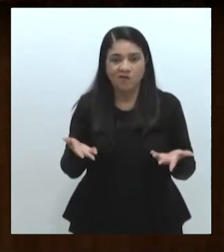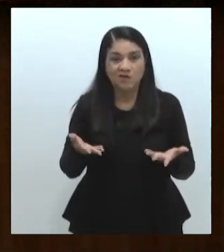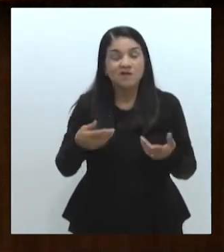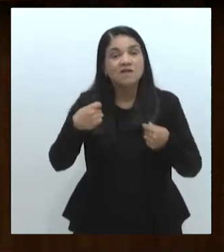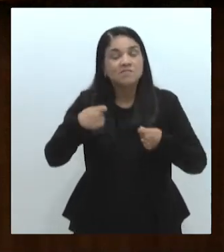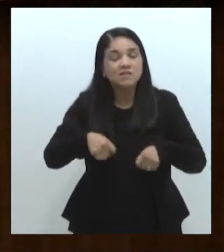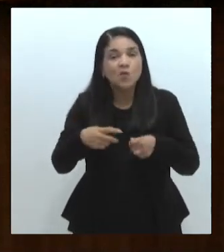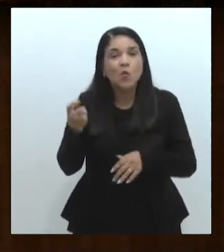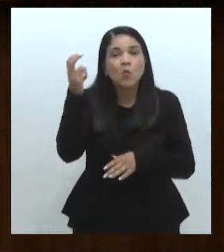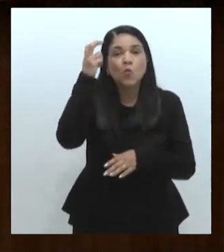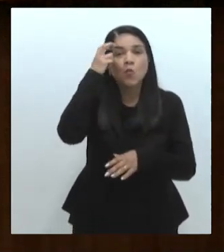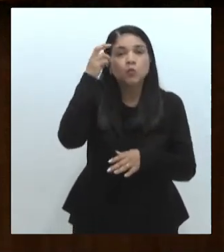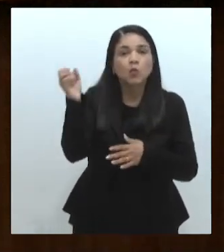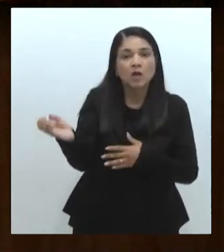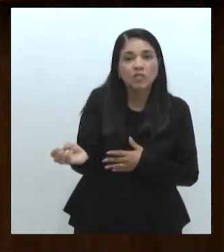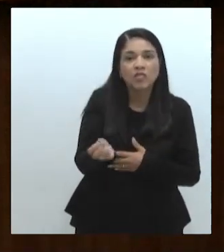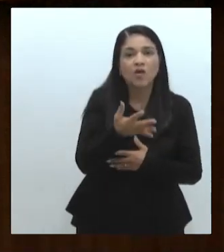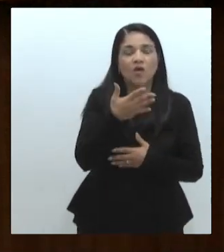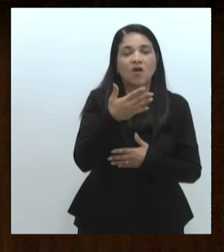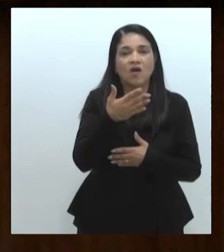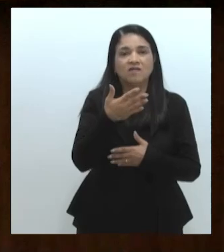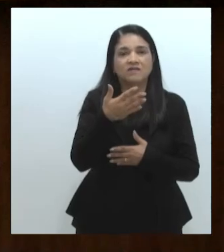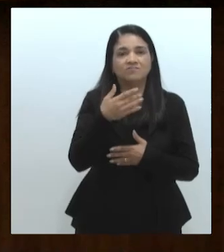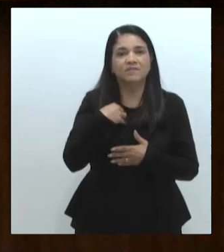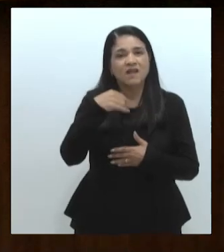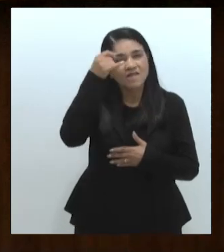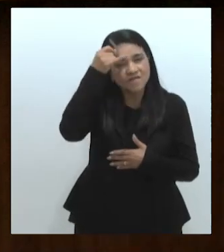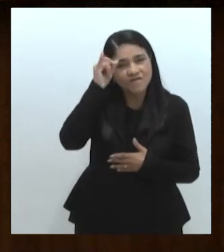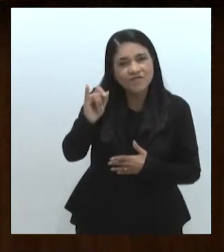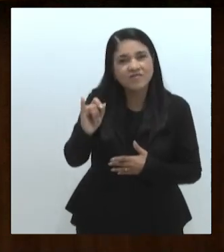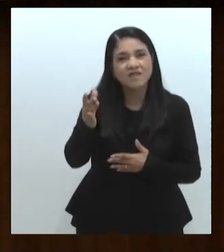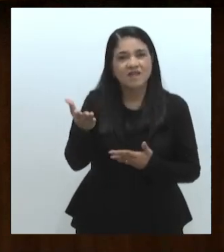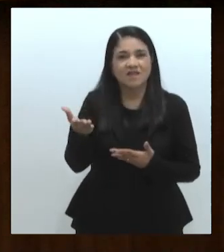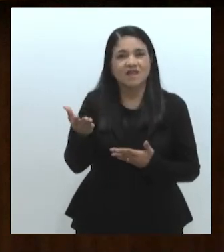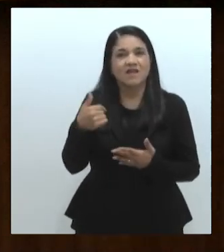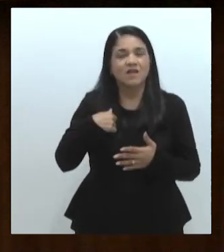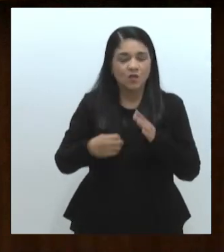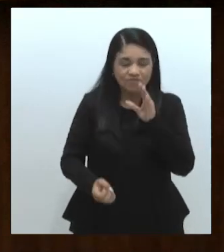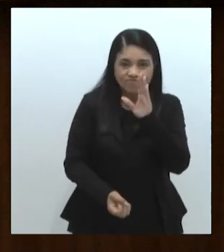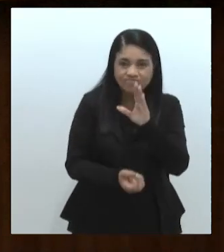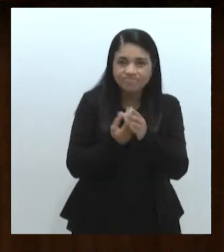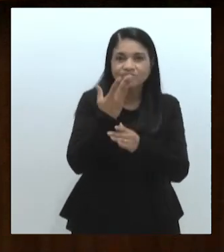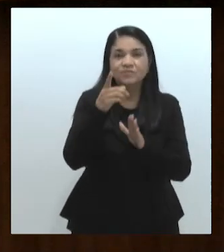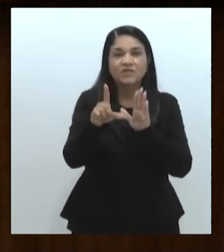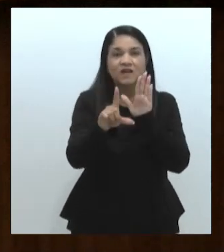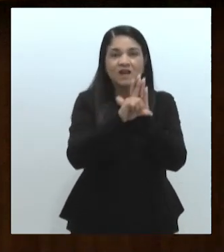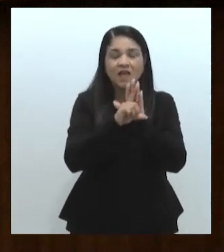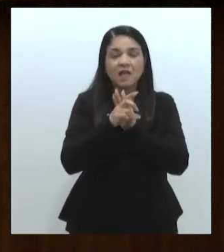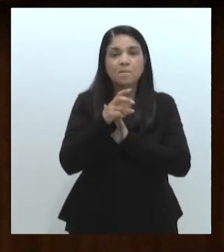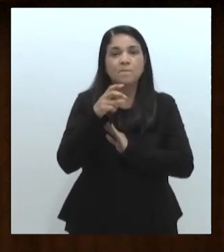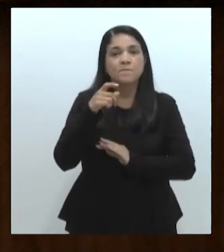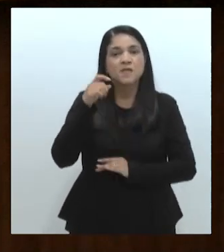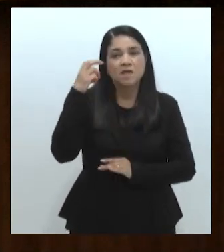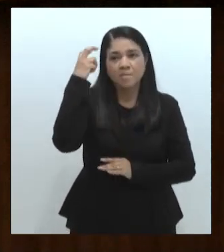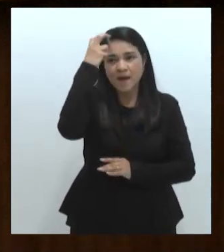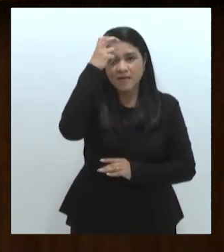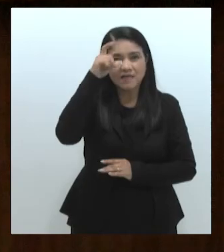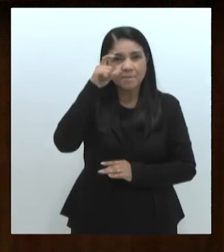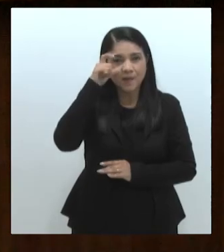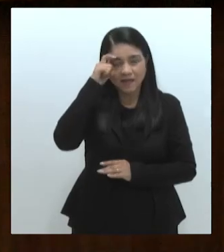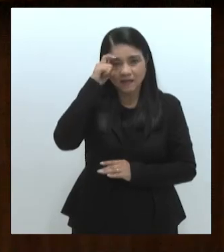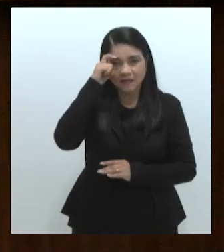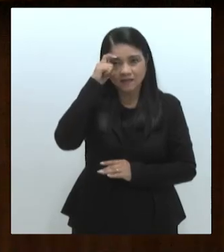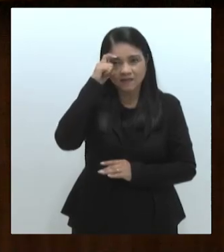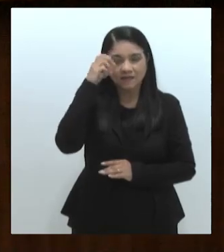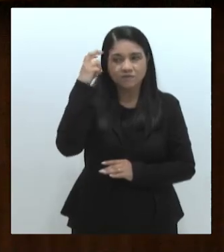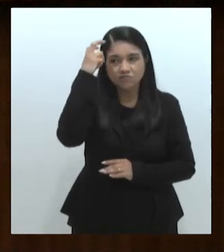nova cultura, uma cultura de prevenção. Eu fiz aquela lei Maria da Penha nas escolas para combater o machismo dentro das